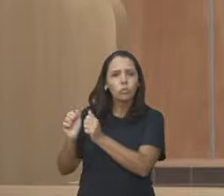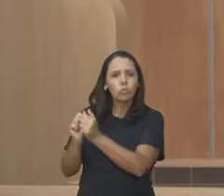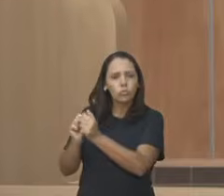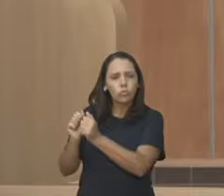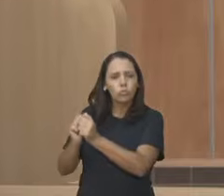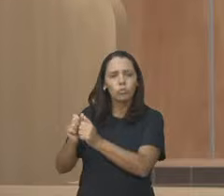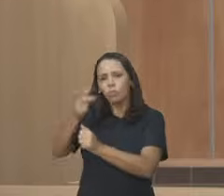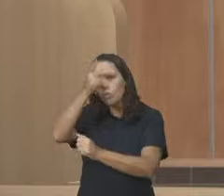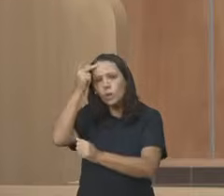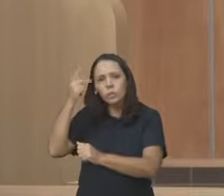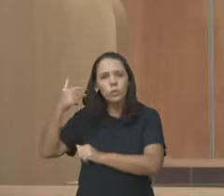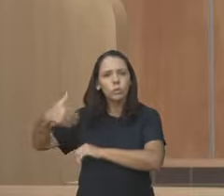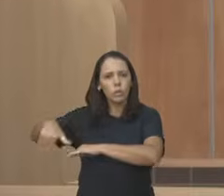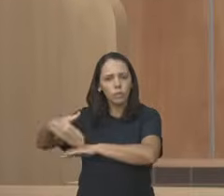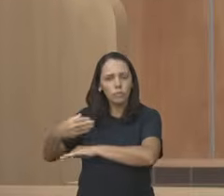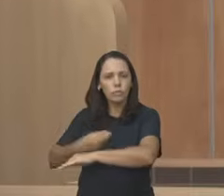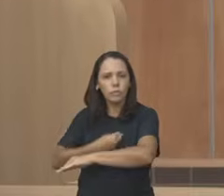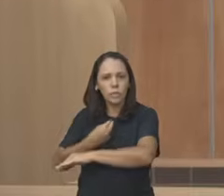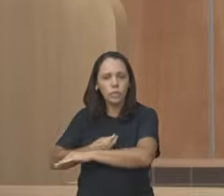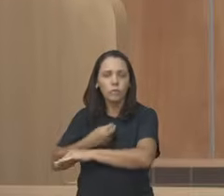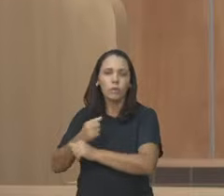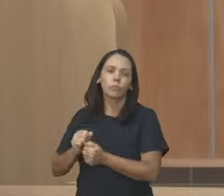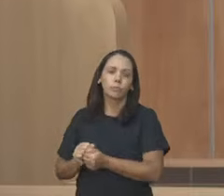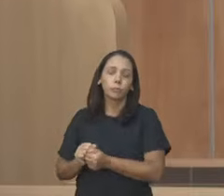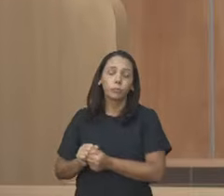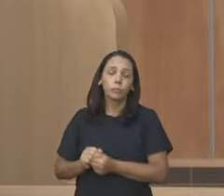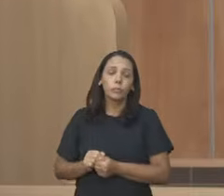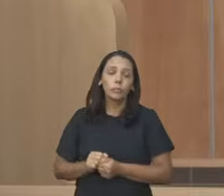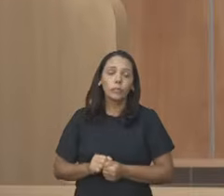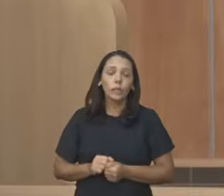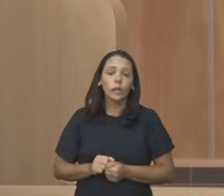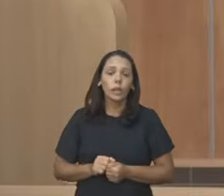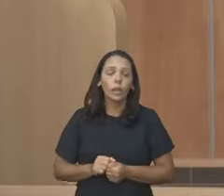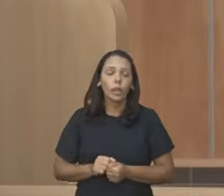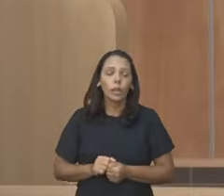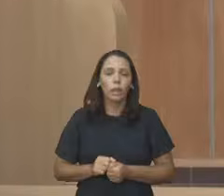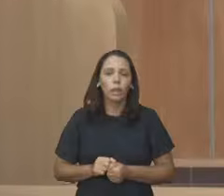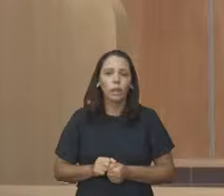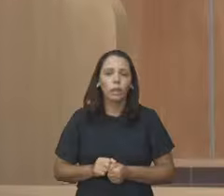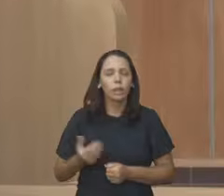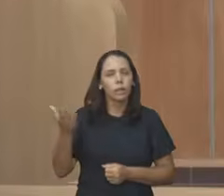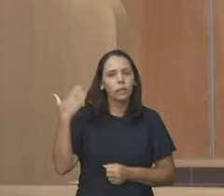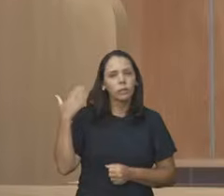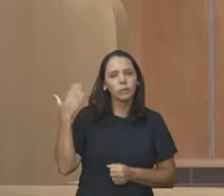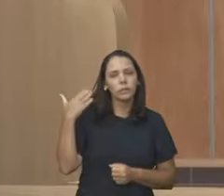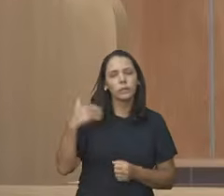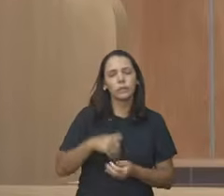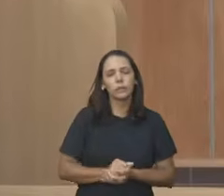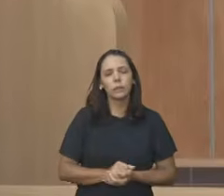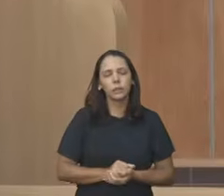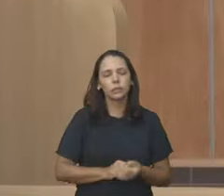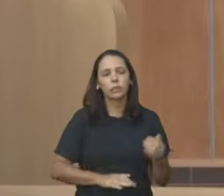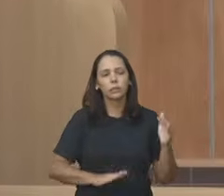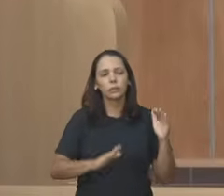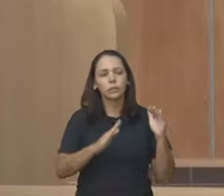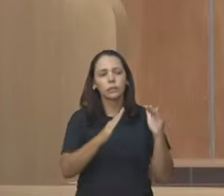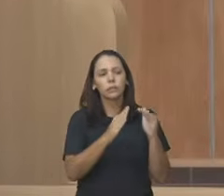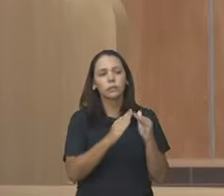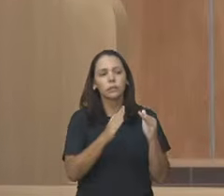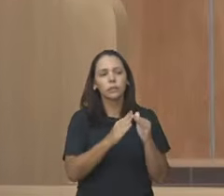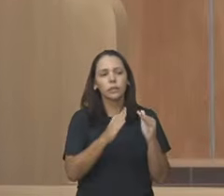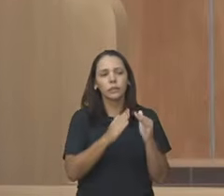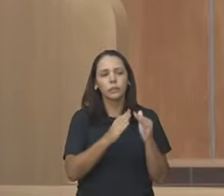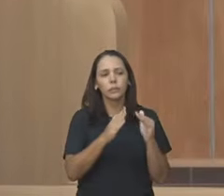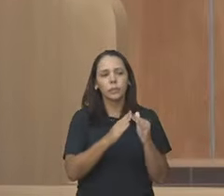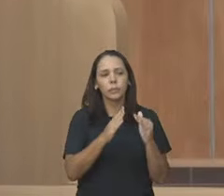Antes, essas casas de recuperação tinham uma grande credibilidade comigo, hoje eles têm mais